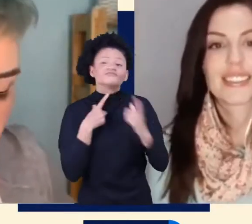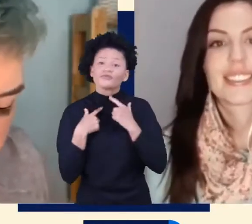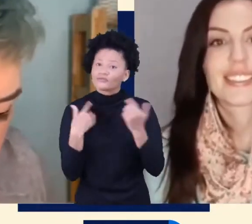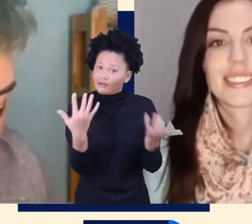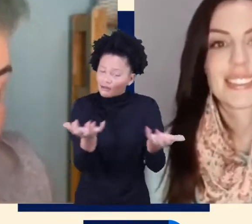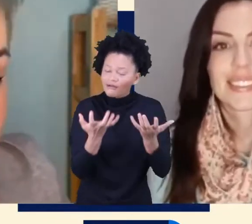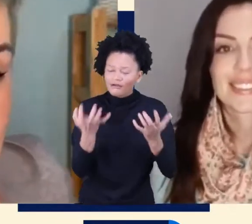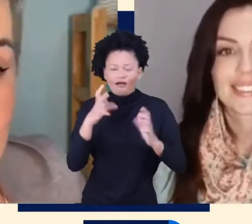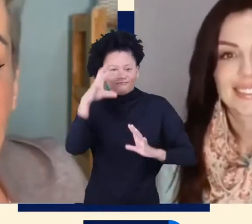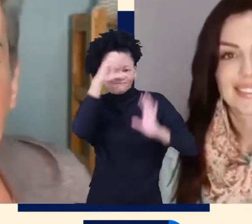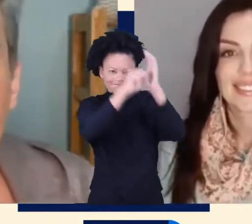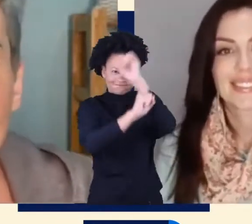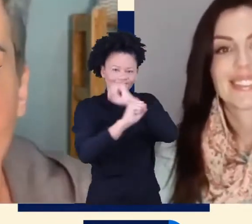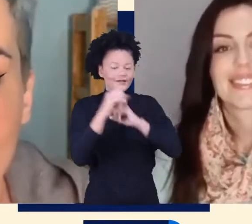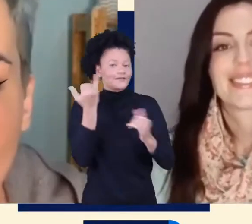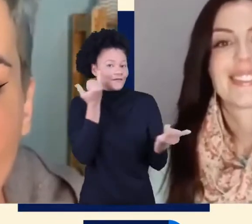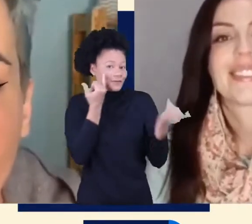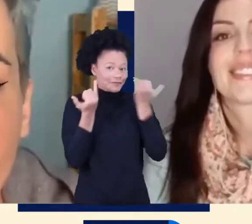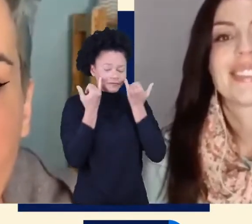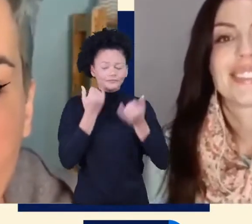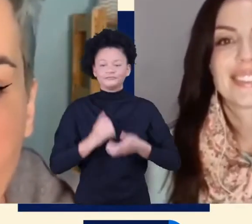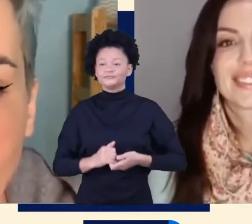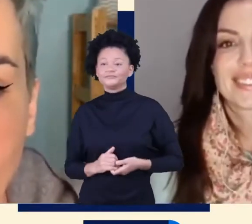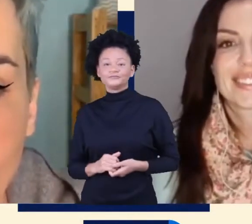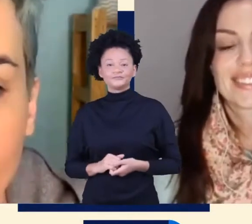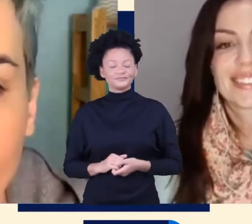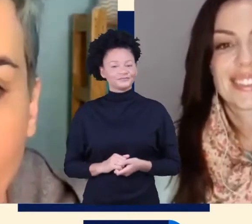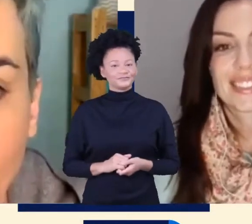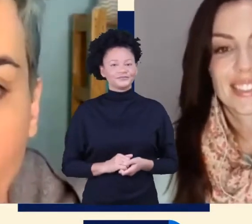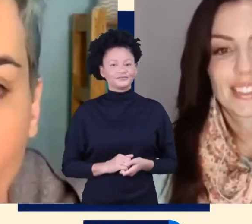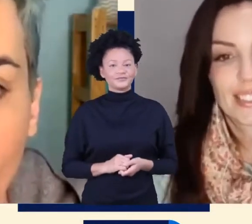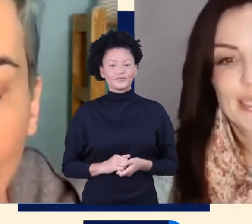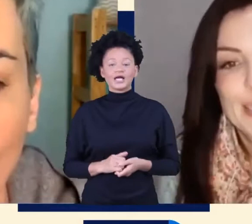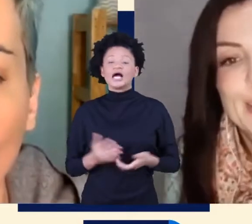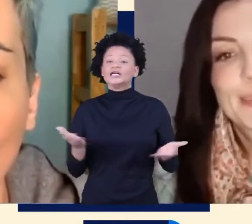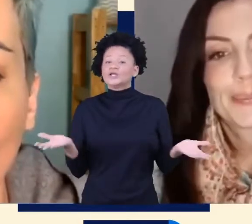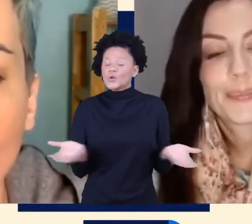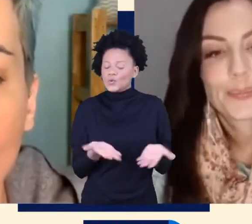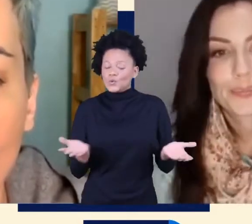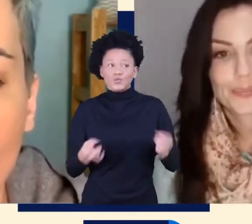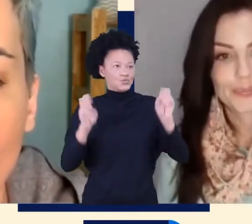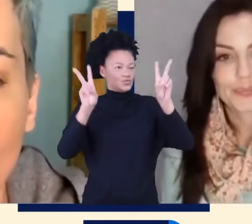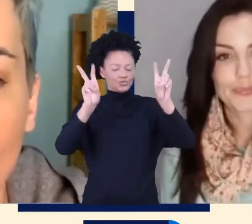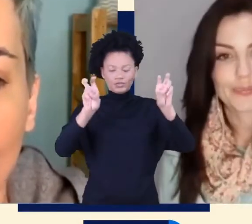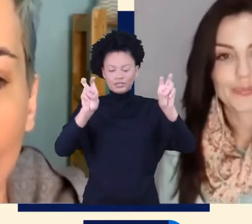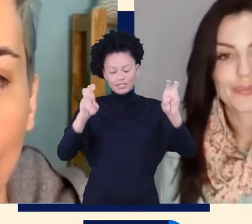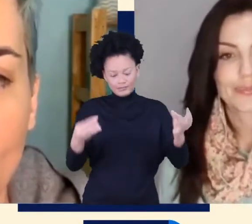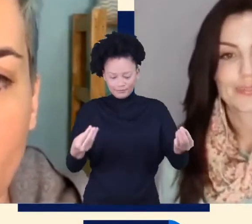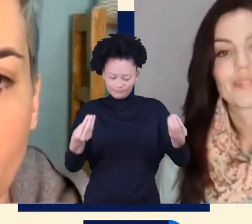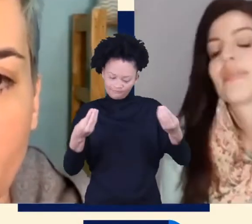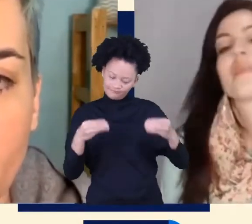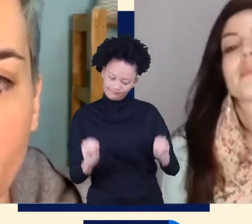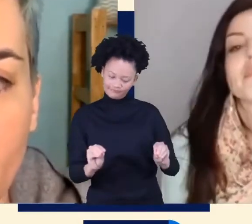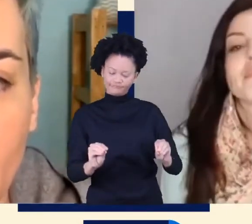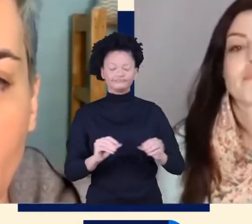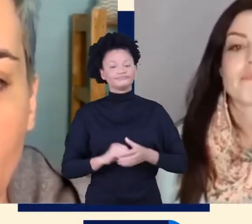informar. Então, deixa eu colocar aqui o título de